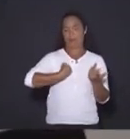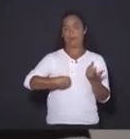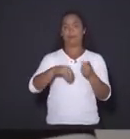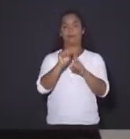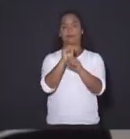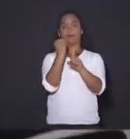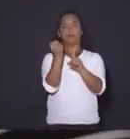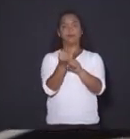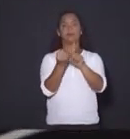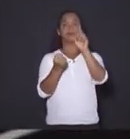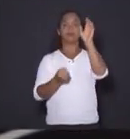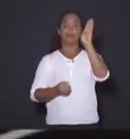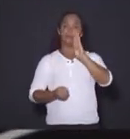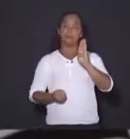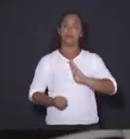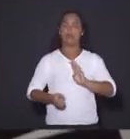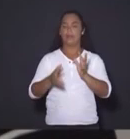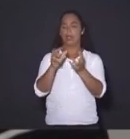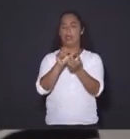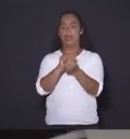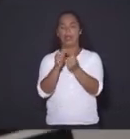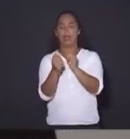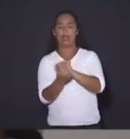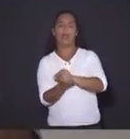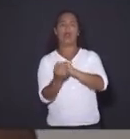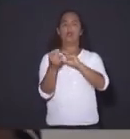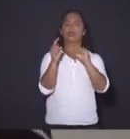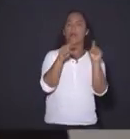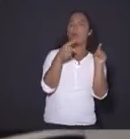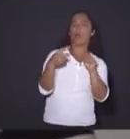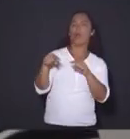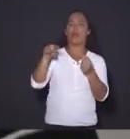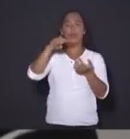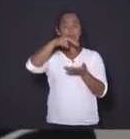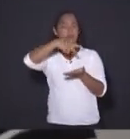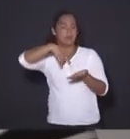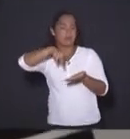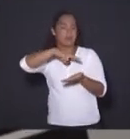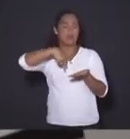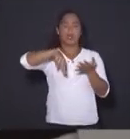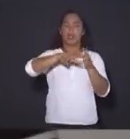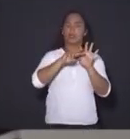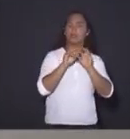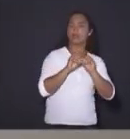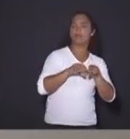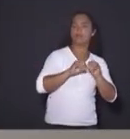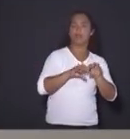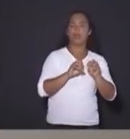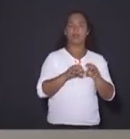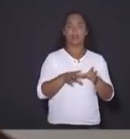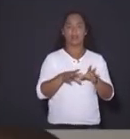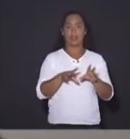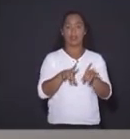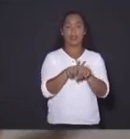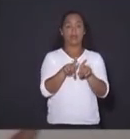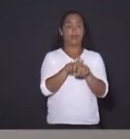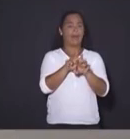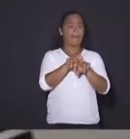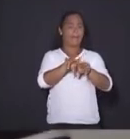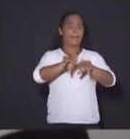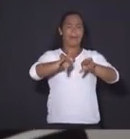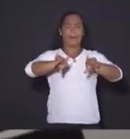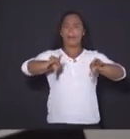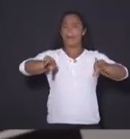ela está nas artes ela está na música está na dança está na educação ele está também nos mais diversos